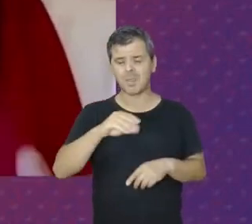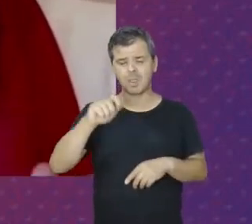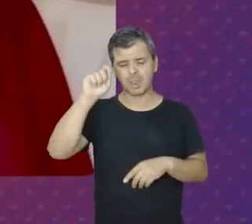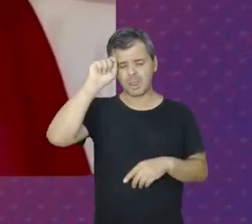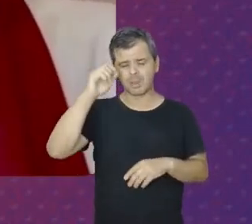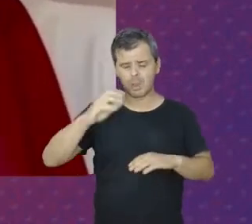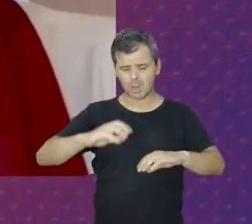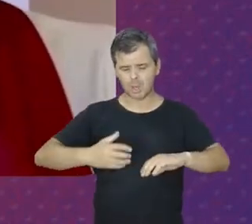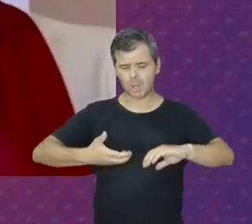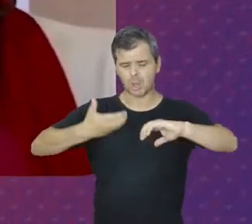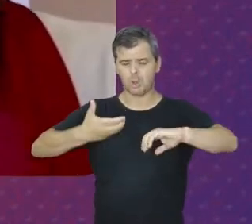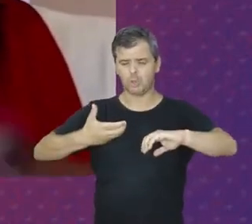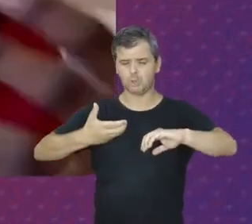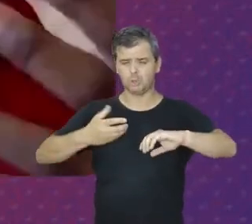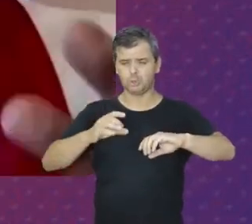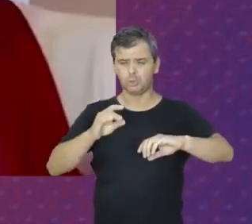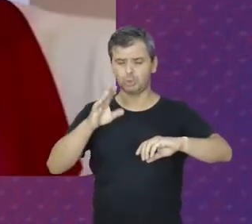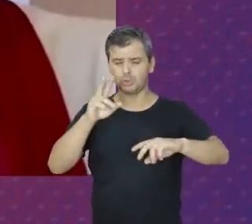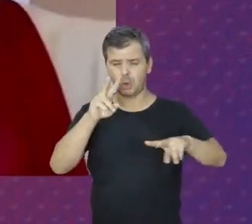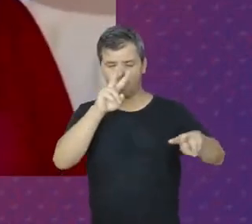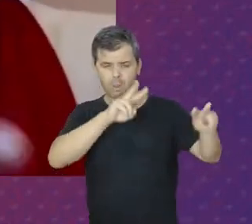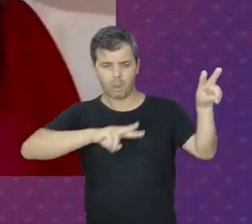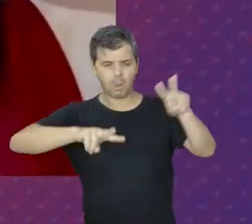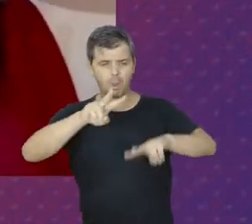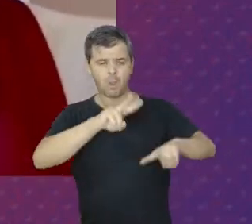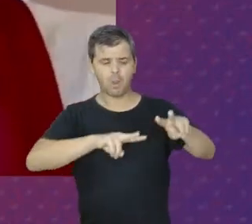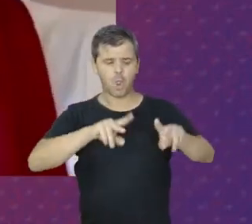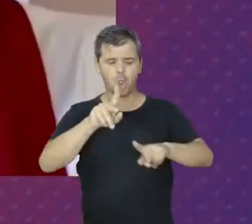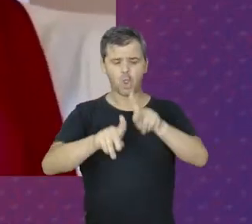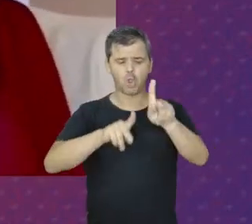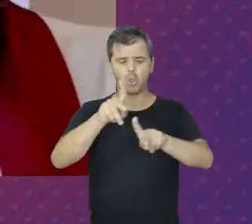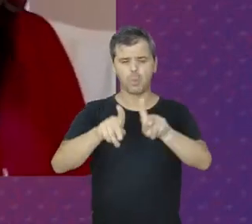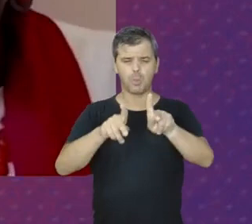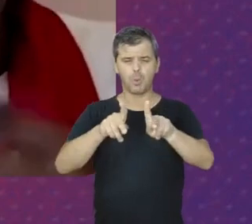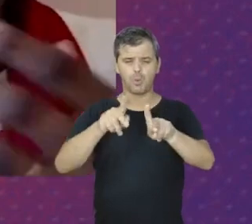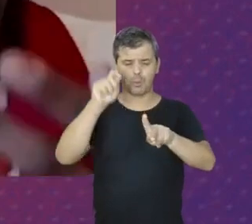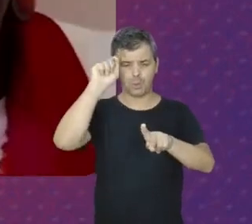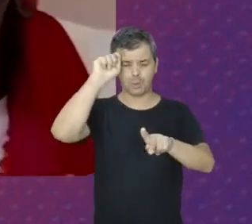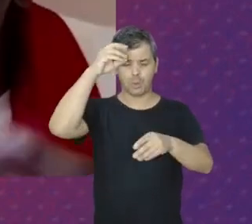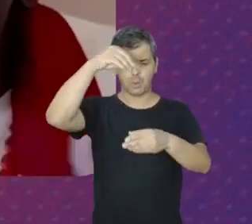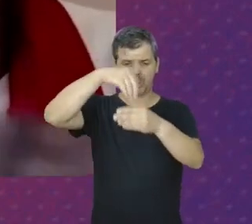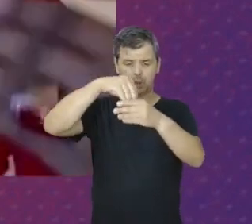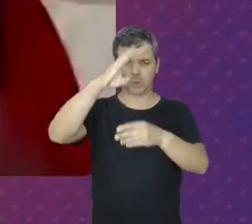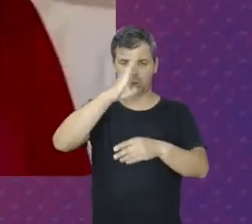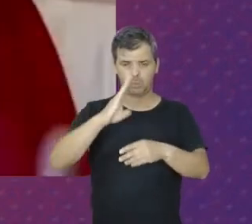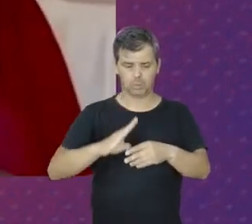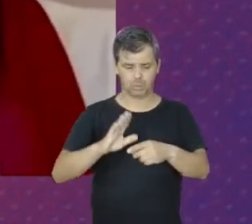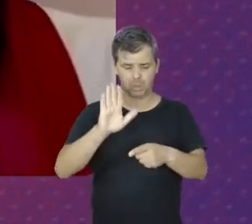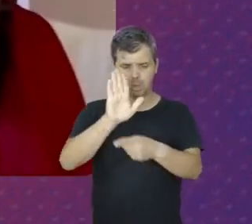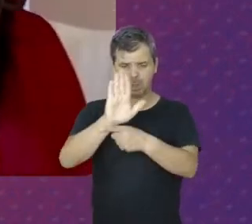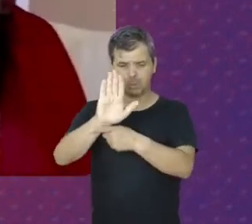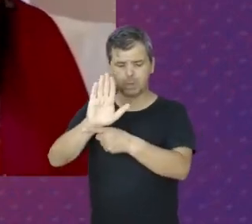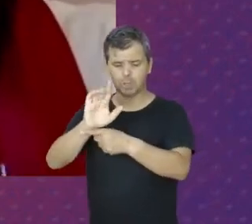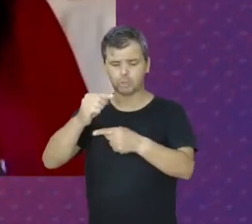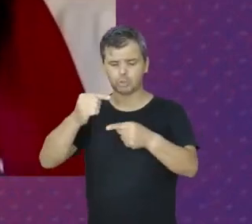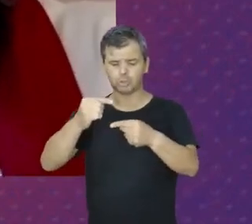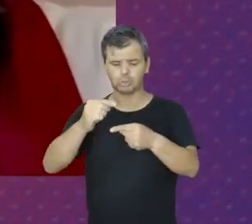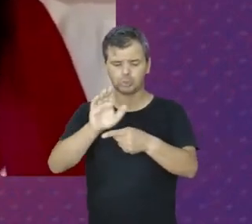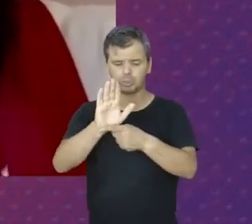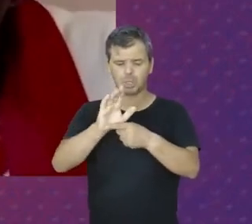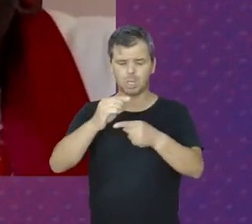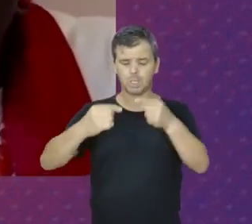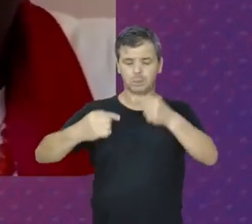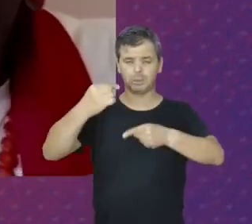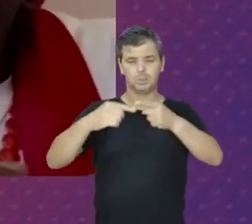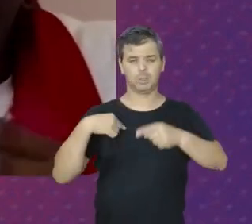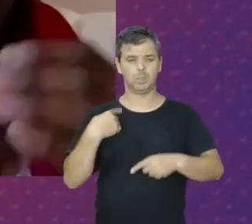só reforça a visibilidade do povo negro no nosso país e dá conta de ajudar na discussão. Então, nós